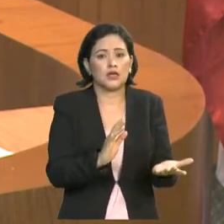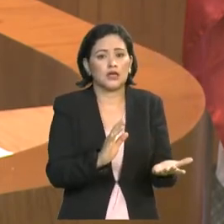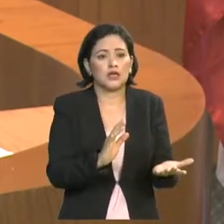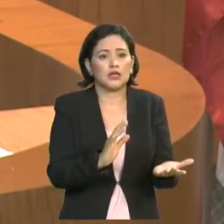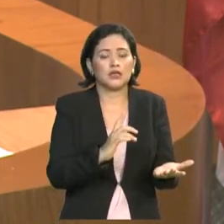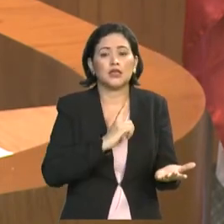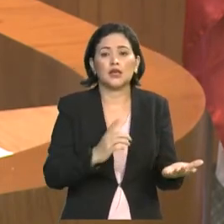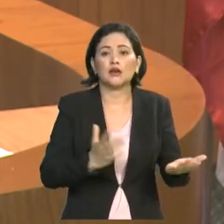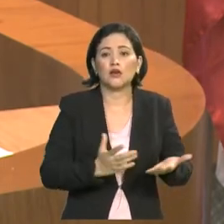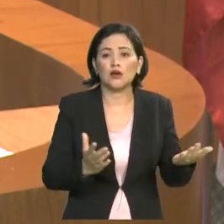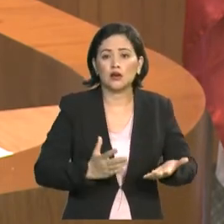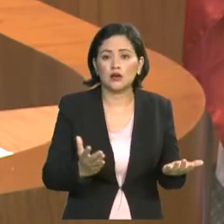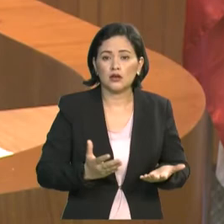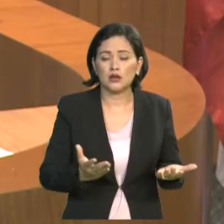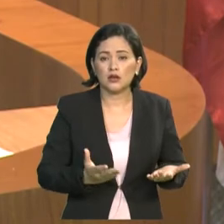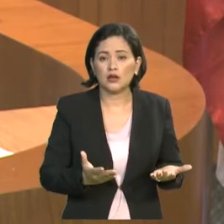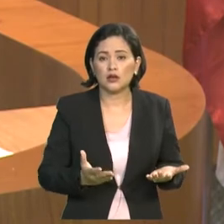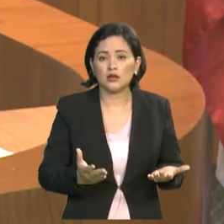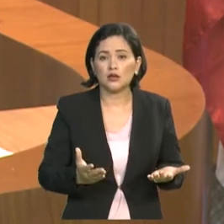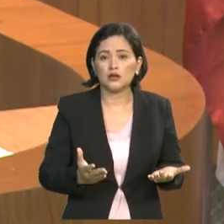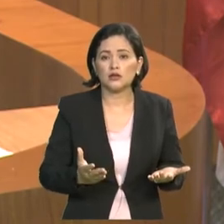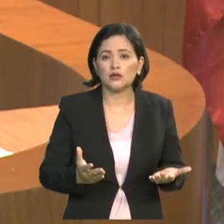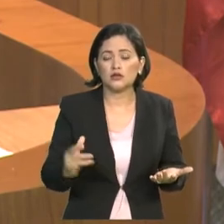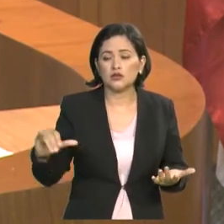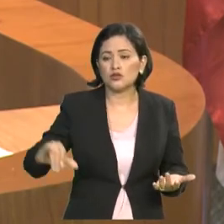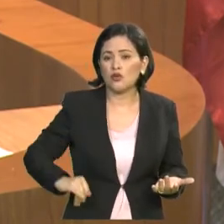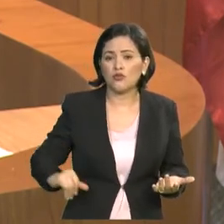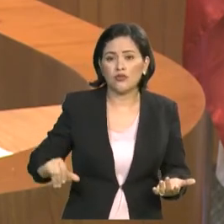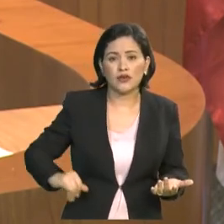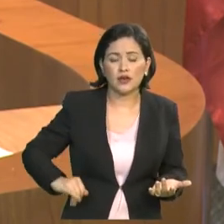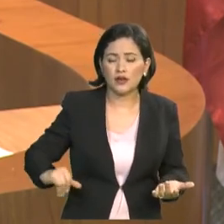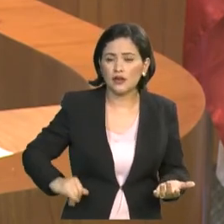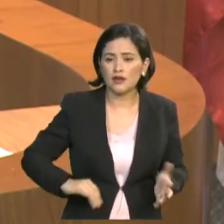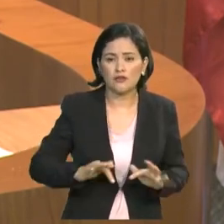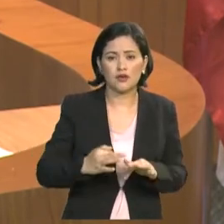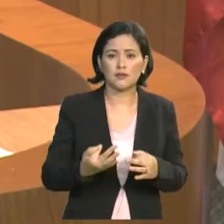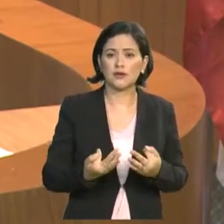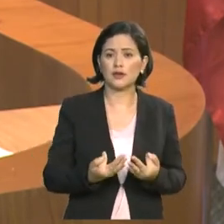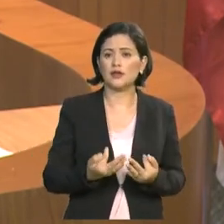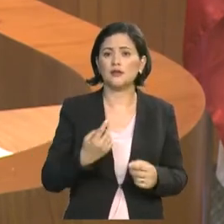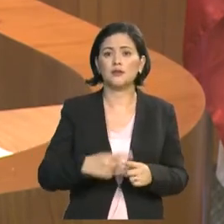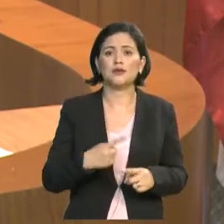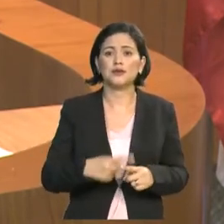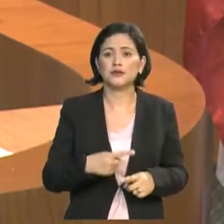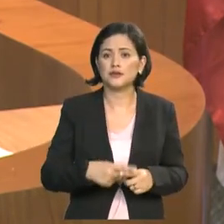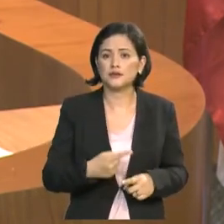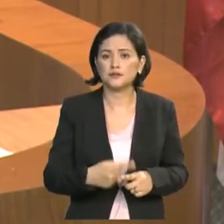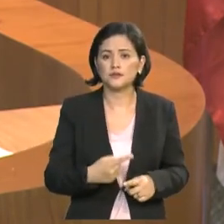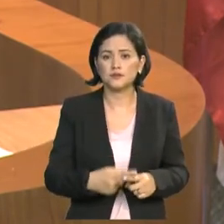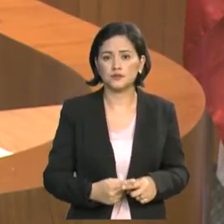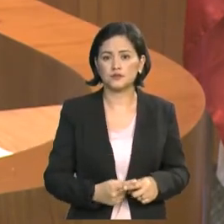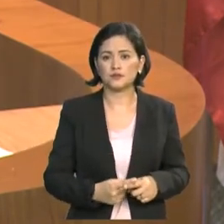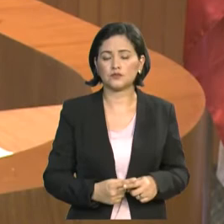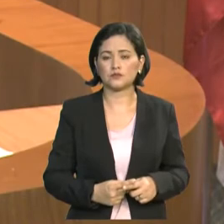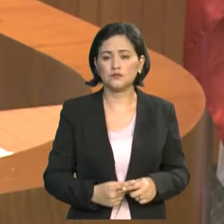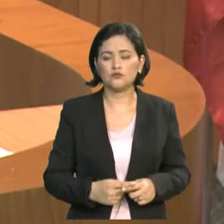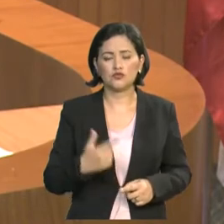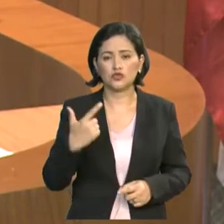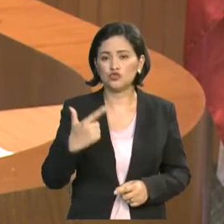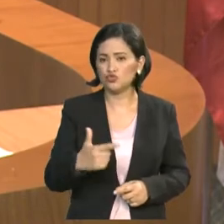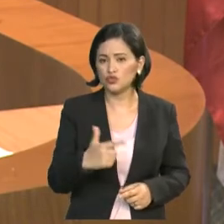de um atendimento. No início da pandemia, em abril do ano passado, em março do ano passado, em março e abril de